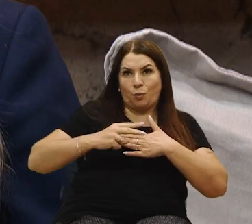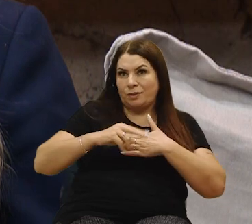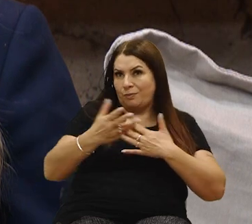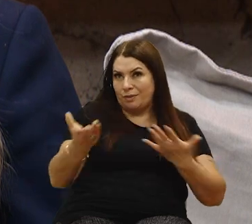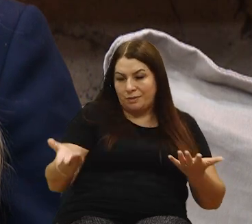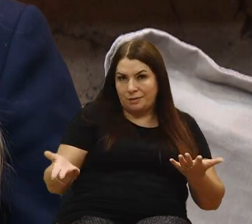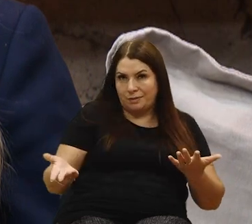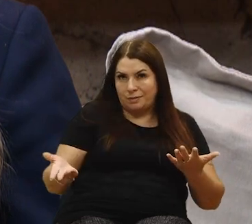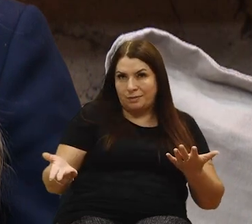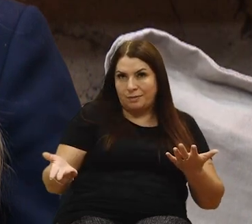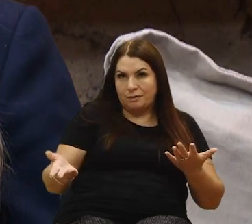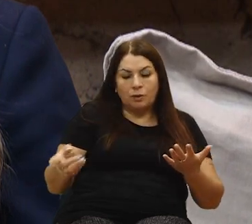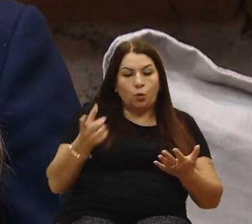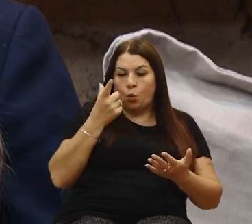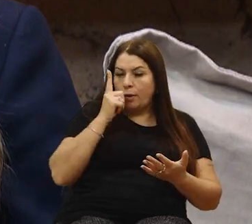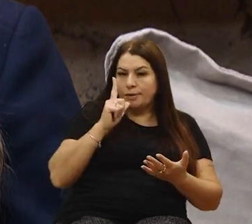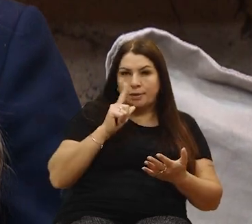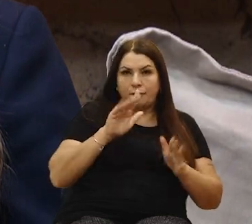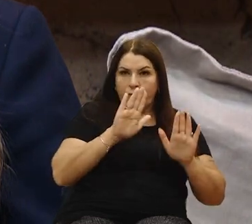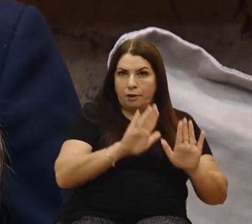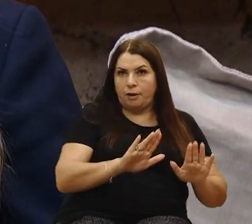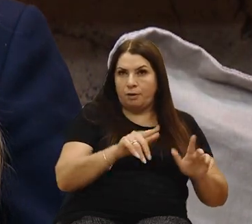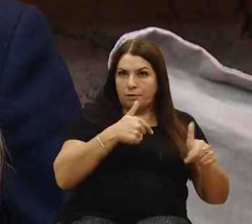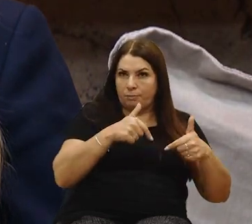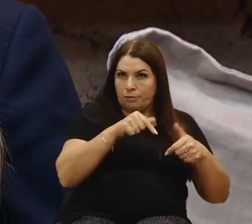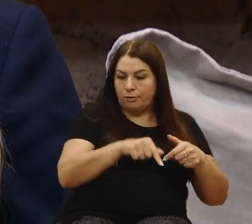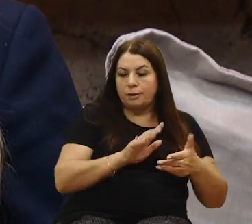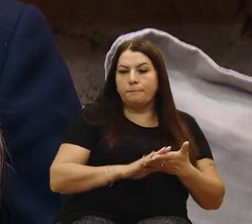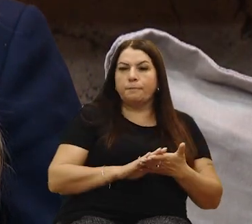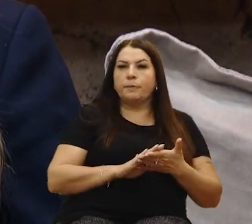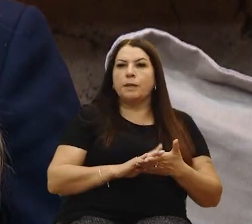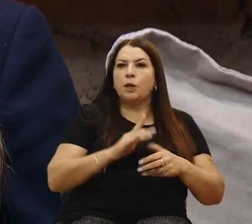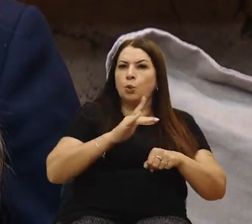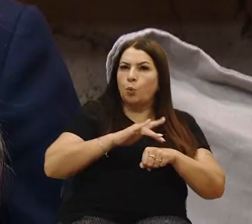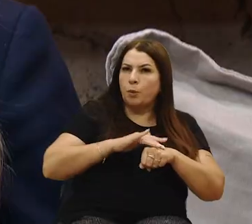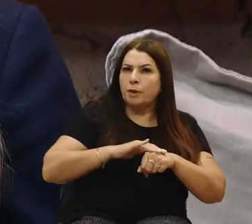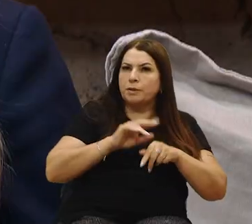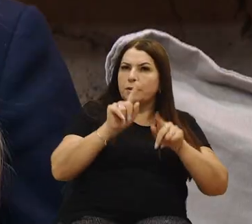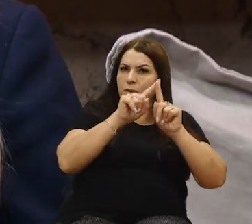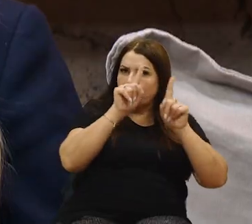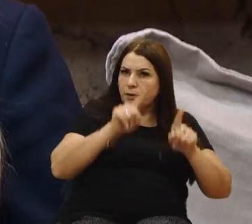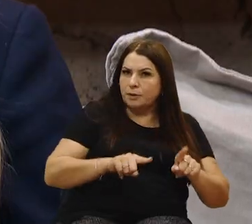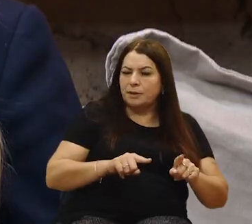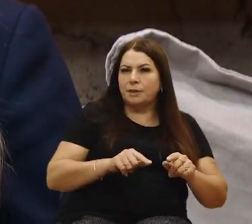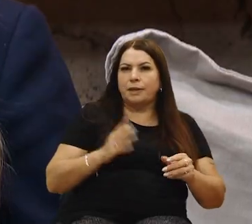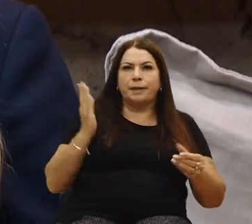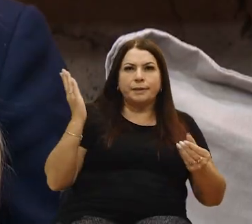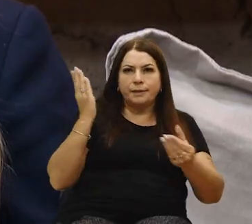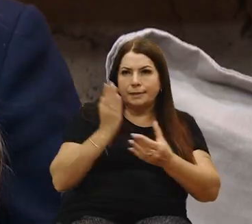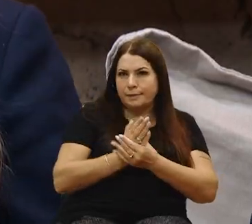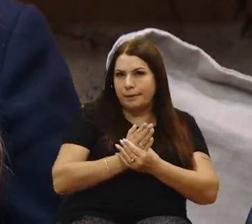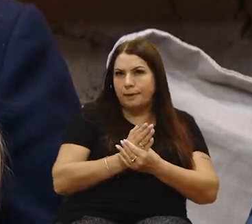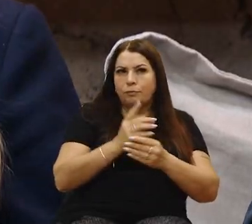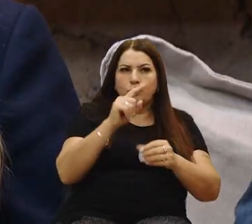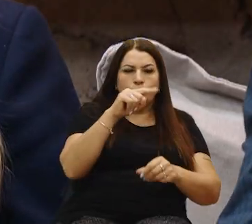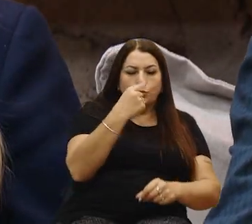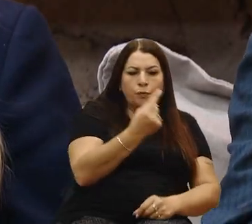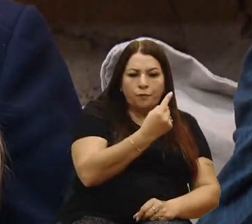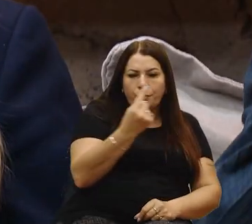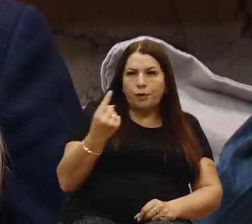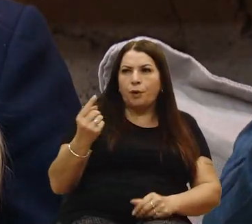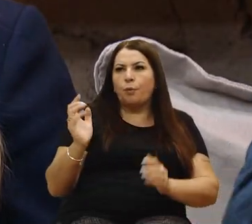consequências disso. Né? Não conseguem reter trabalhador, né? Adoecem trabalhador, tem ação, né, individual